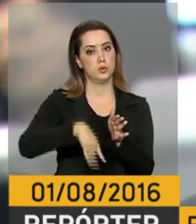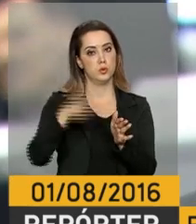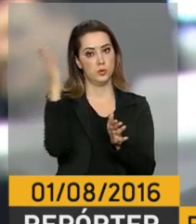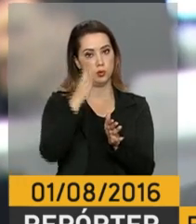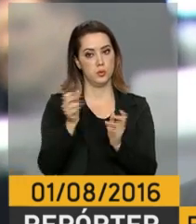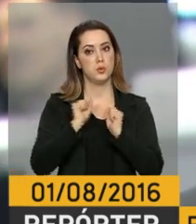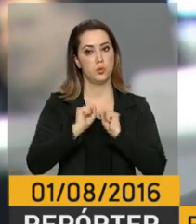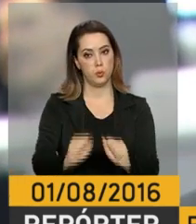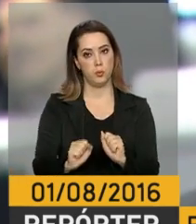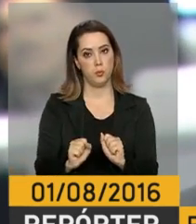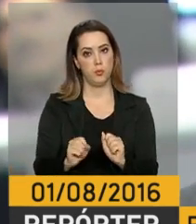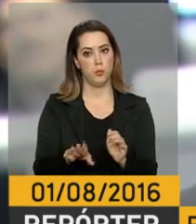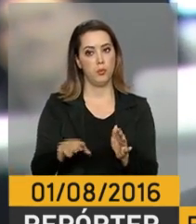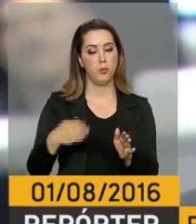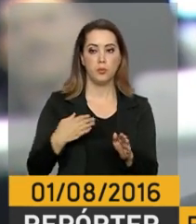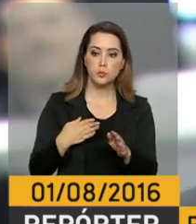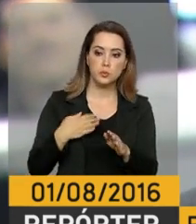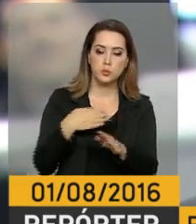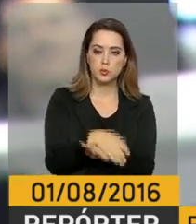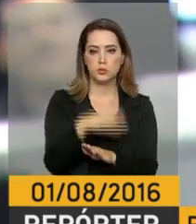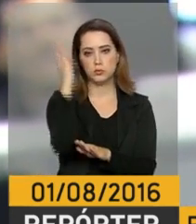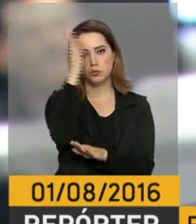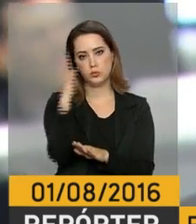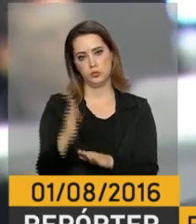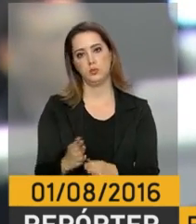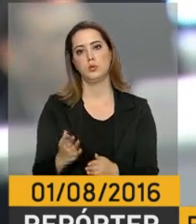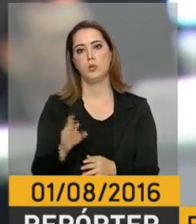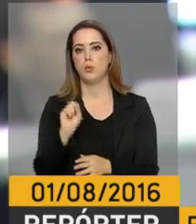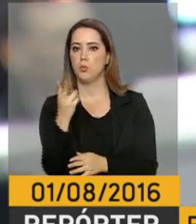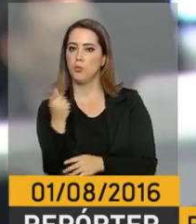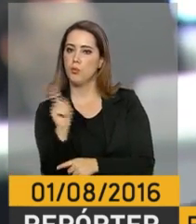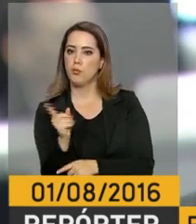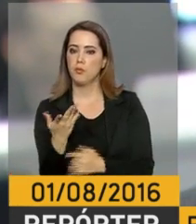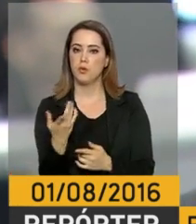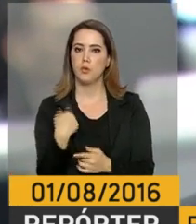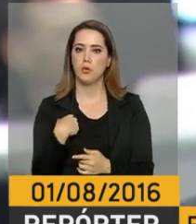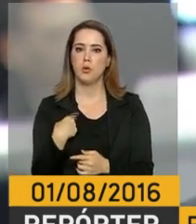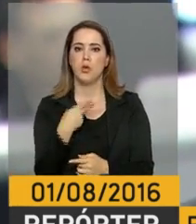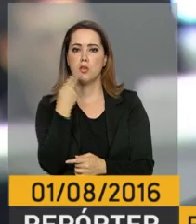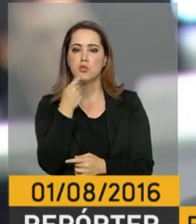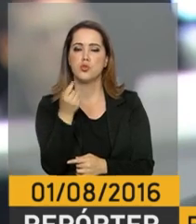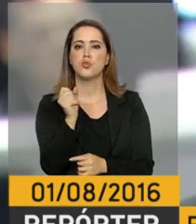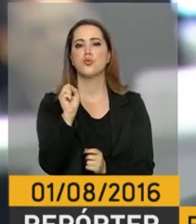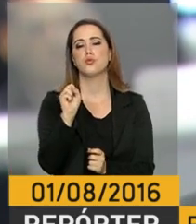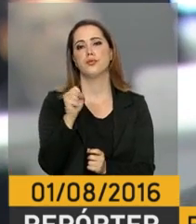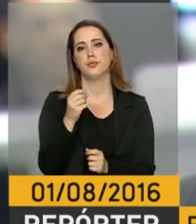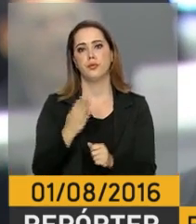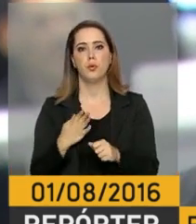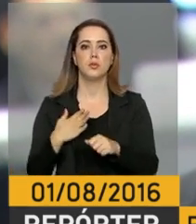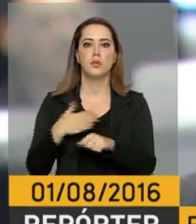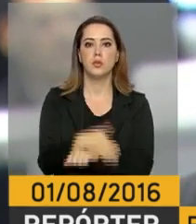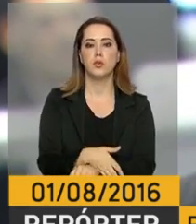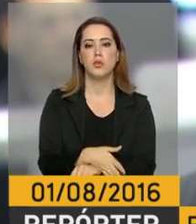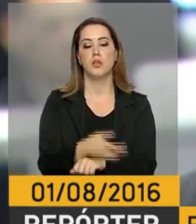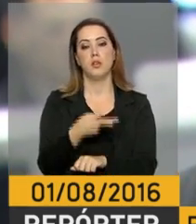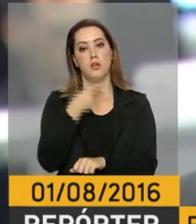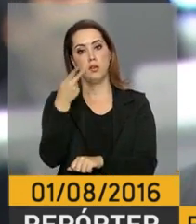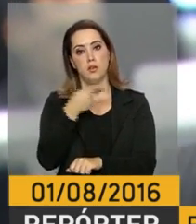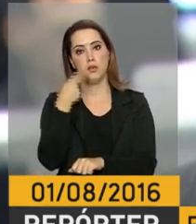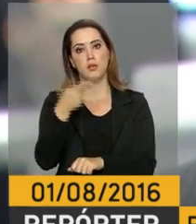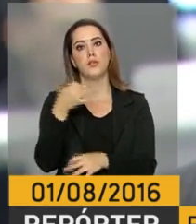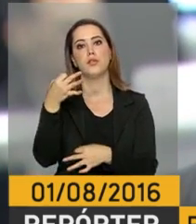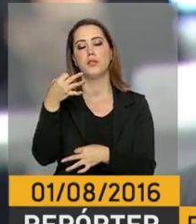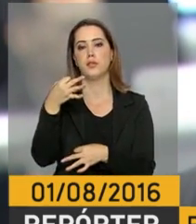pode ou não ingressar em território nacional. Óbvio que quando a gente diz ingressar em território nacional, é juridicamente ingressar.